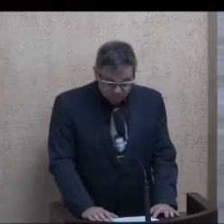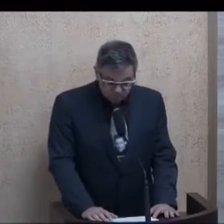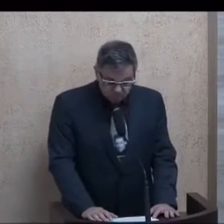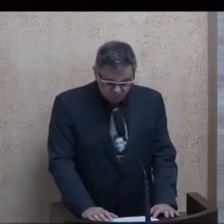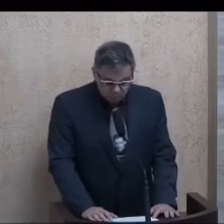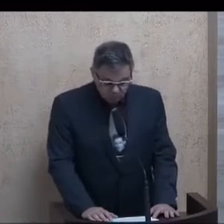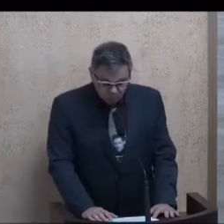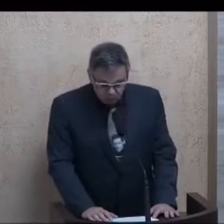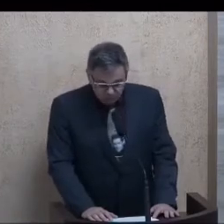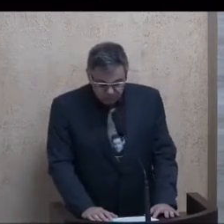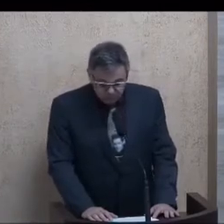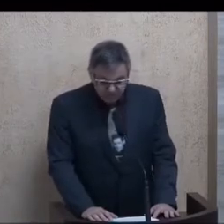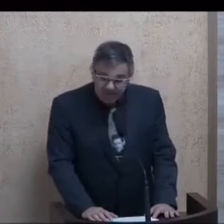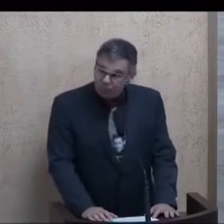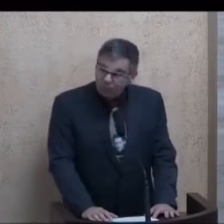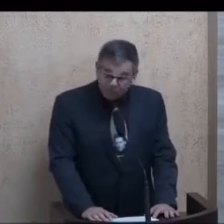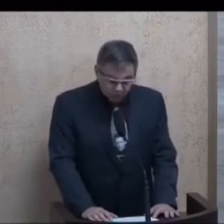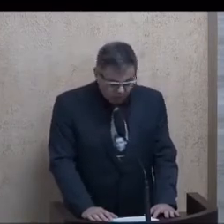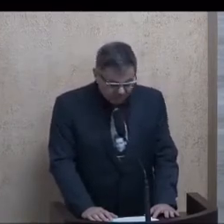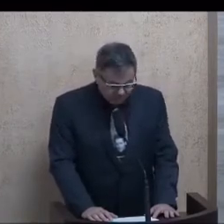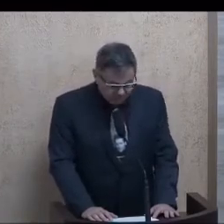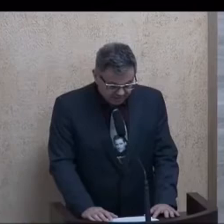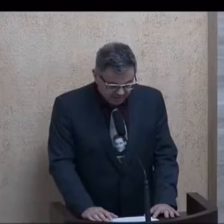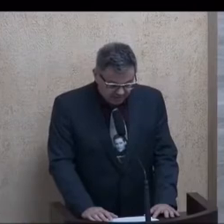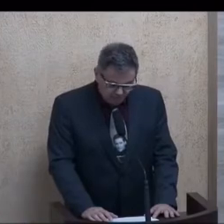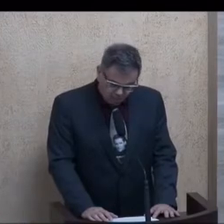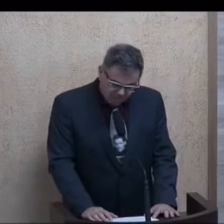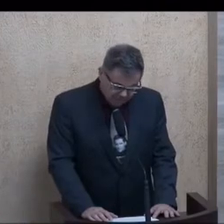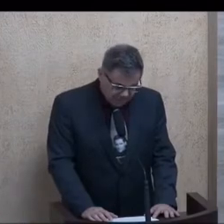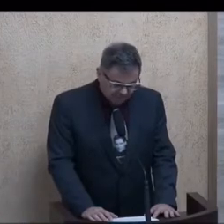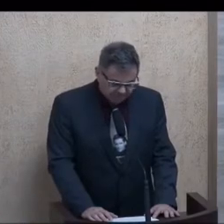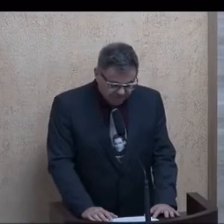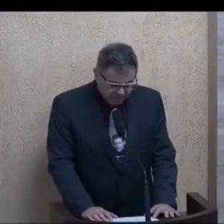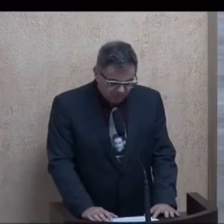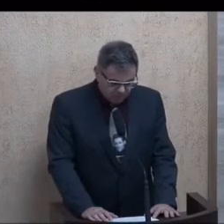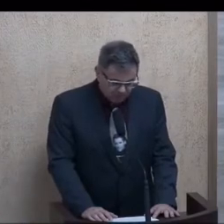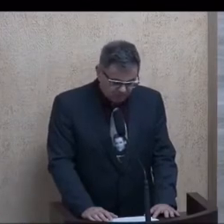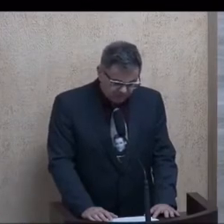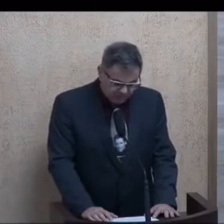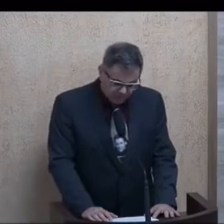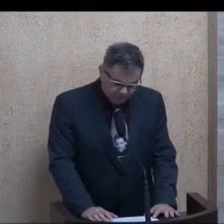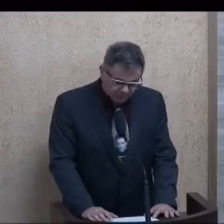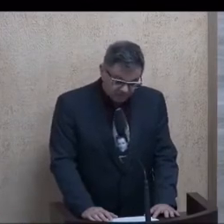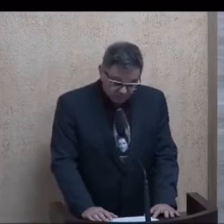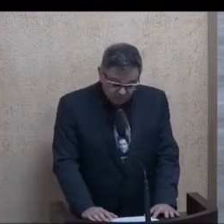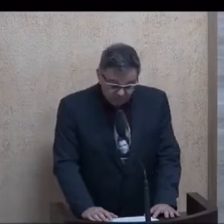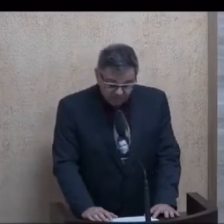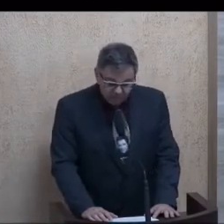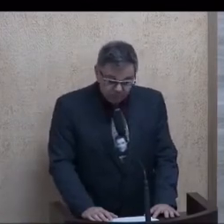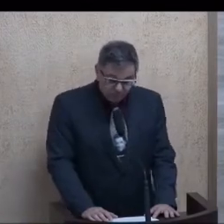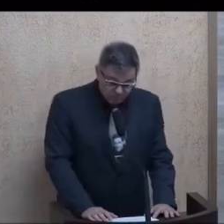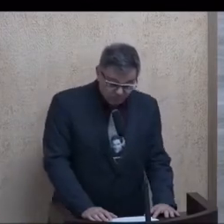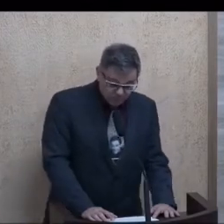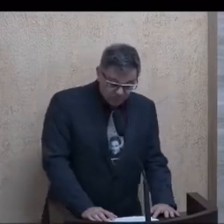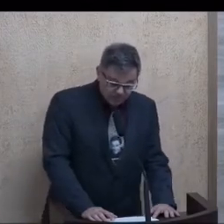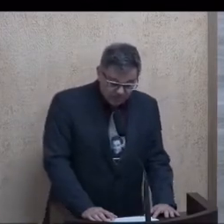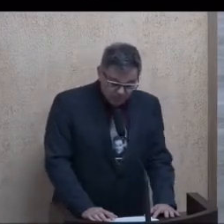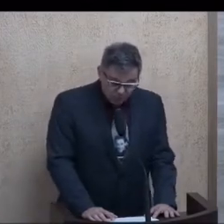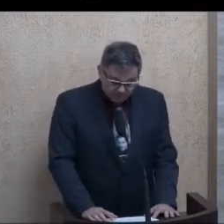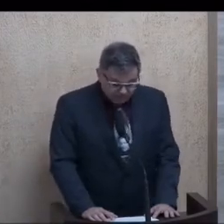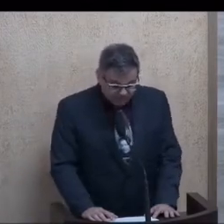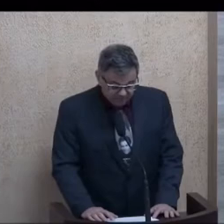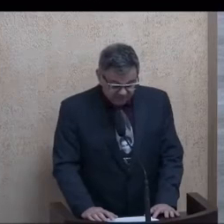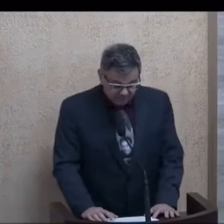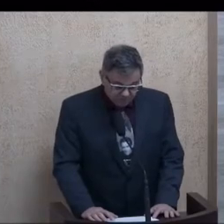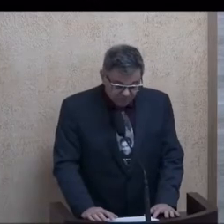Homenageá-lo com seu nome no Teatro Vitória é uma maneira fiel de reconhecer seu trabalho pioneiro em